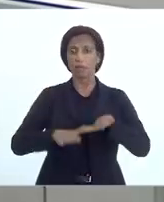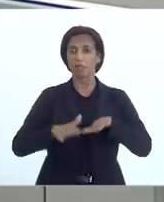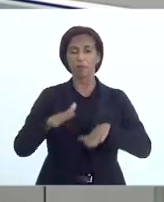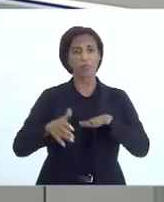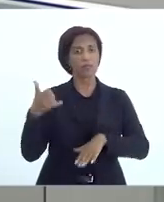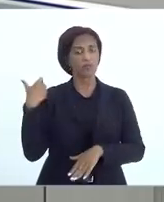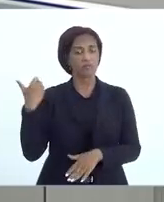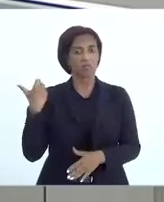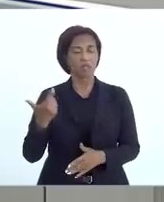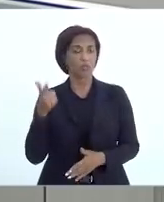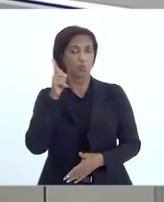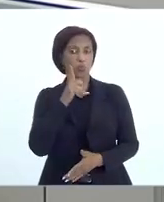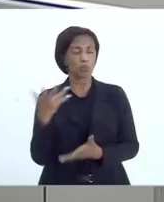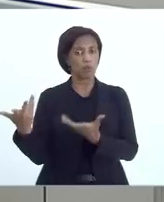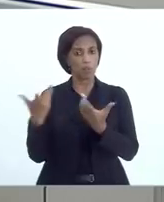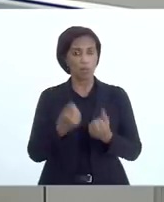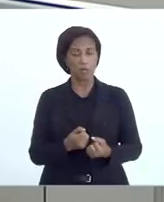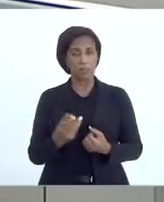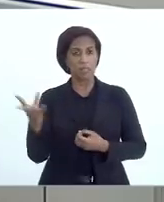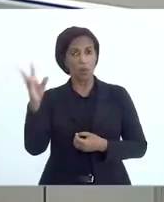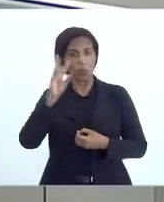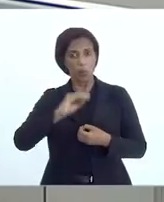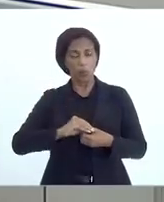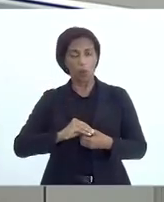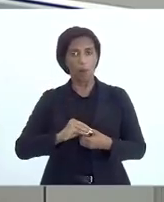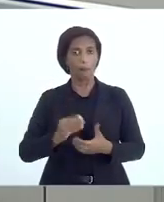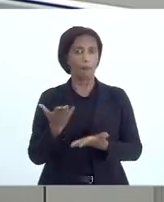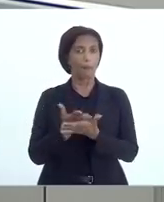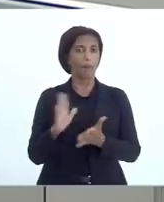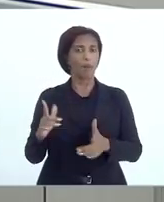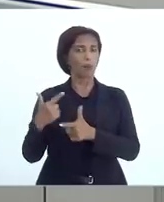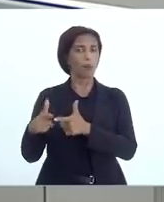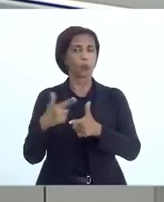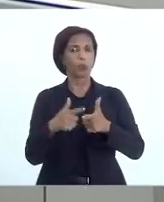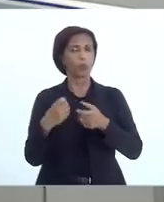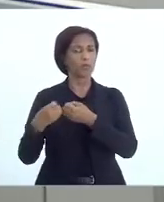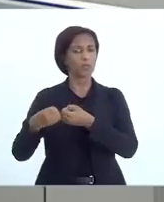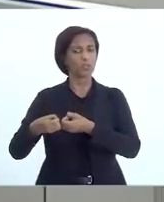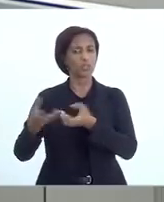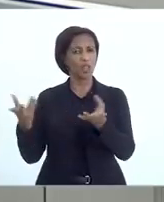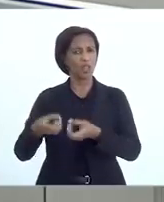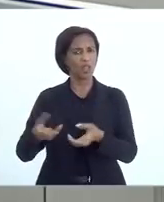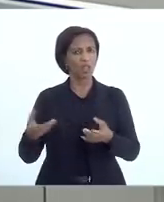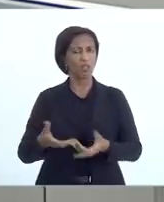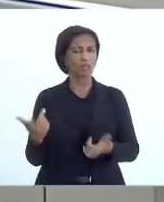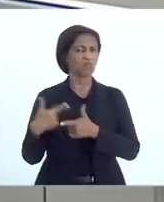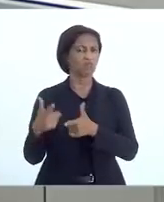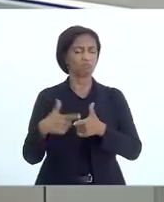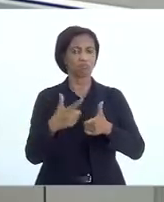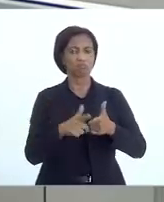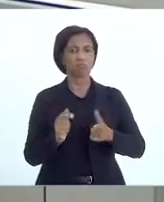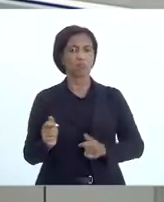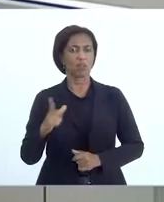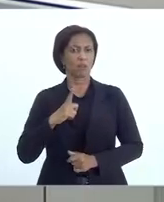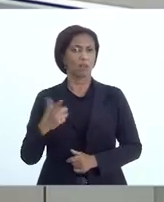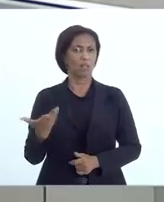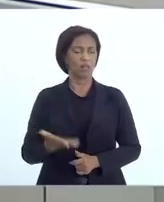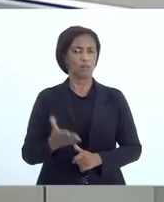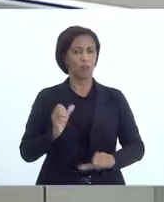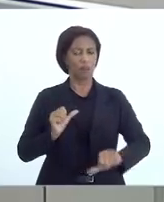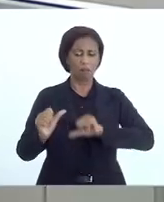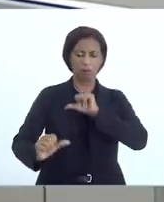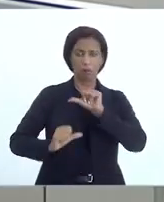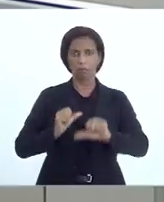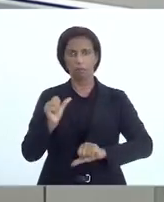independente da idade Ele conseguiu absorver para poder acabar com em bronze e esses gastos judiciais esses problemas de tem que